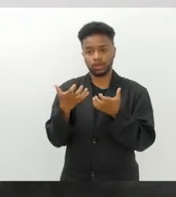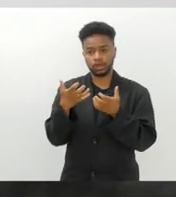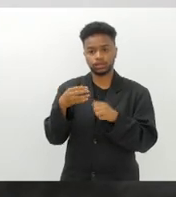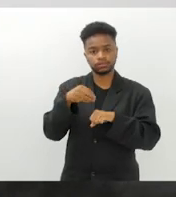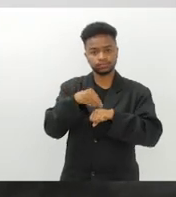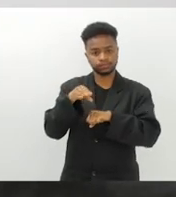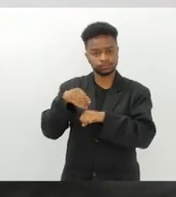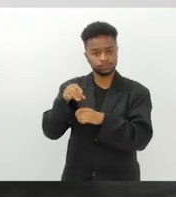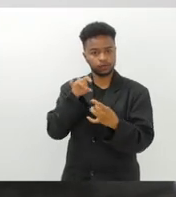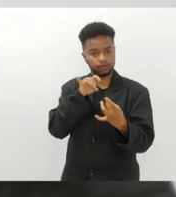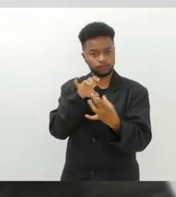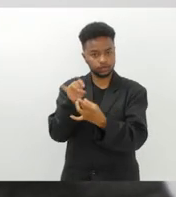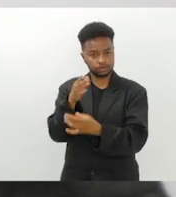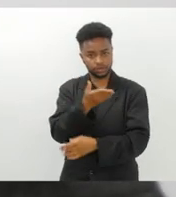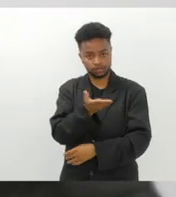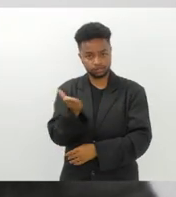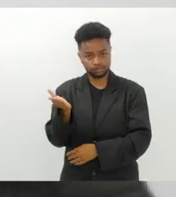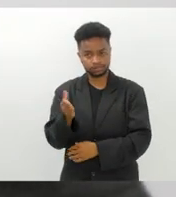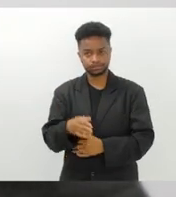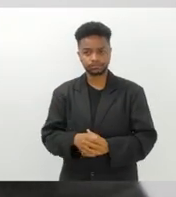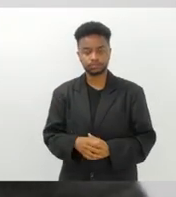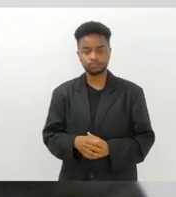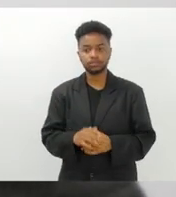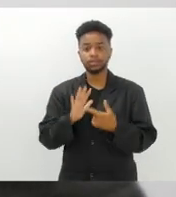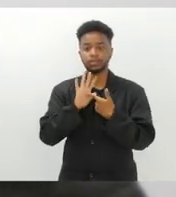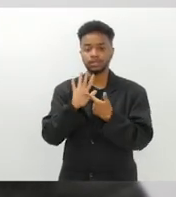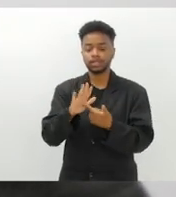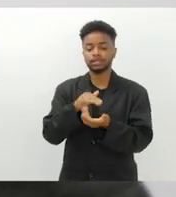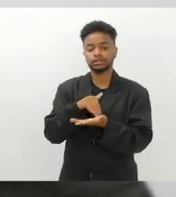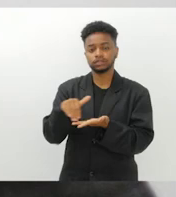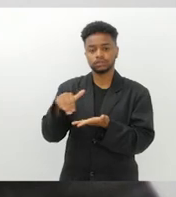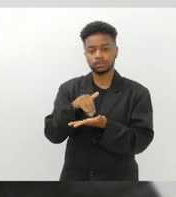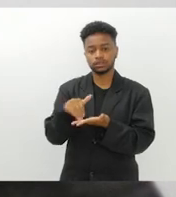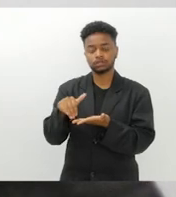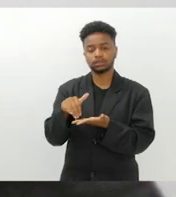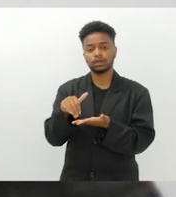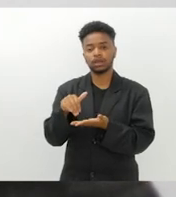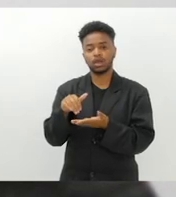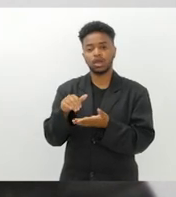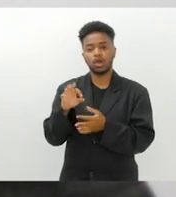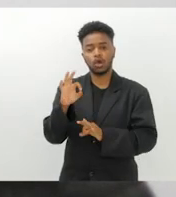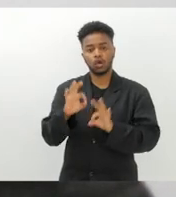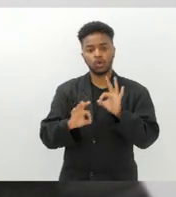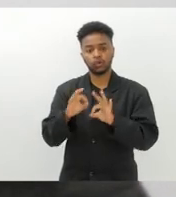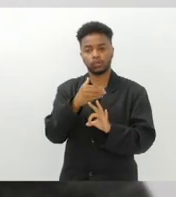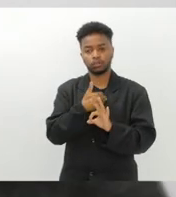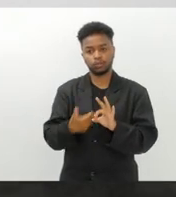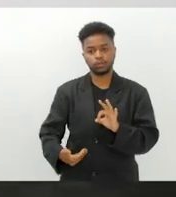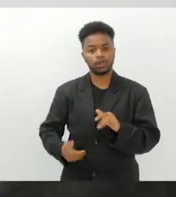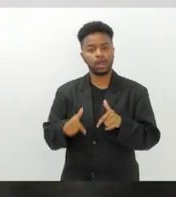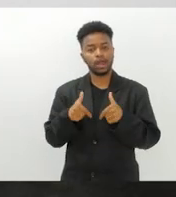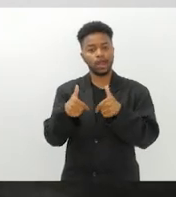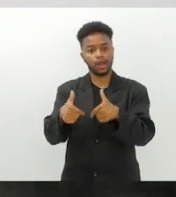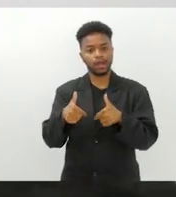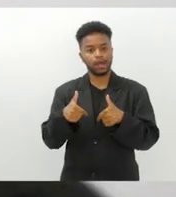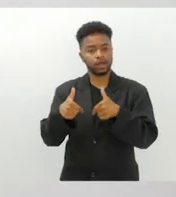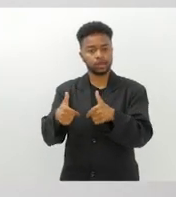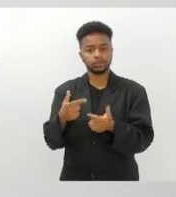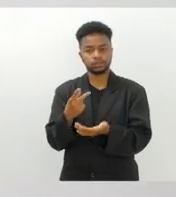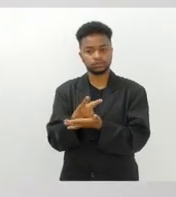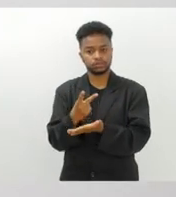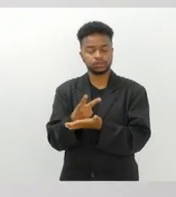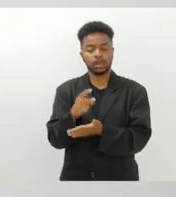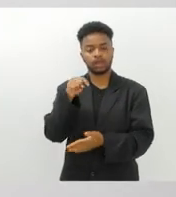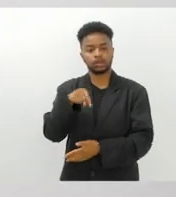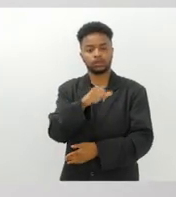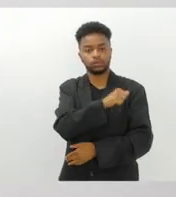esse retorno, né, ou fazer essa pontuação de que a Secretaria de Ordem Pública atua frequentemente sobre essa questão aqui na